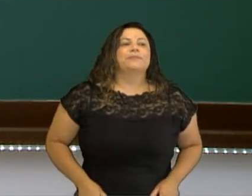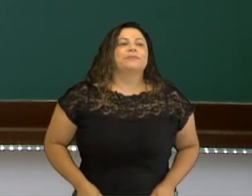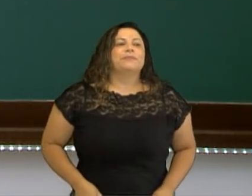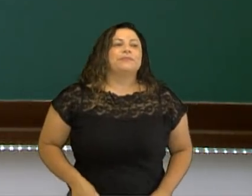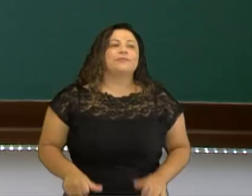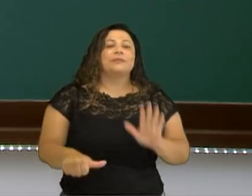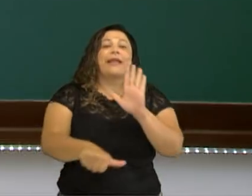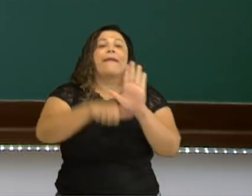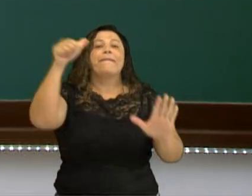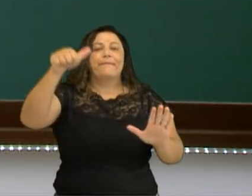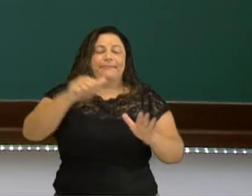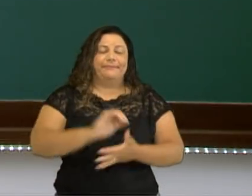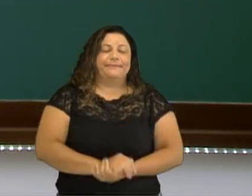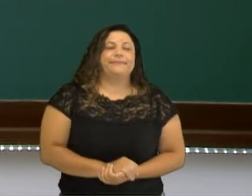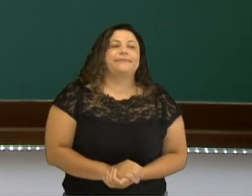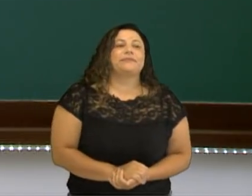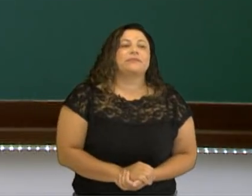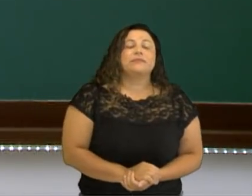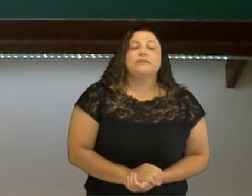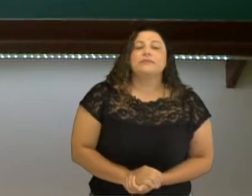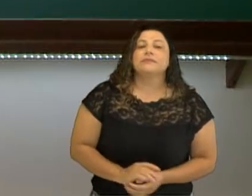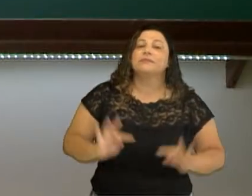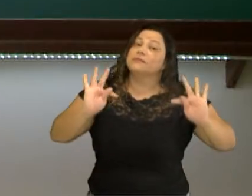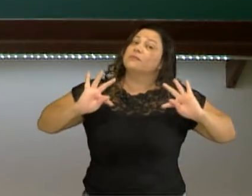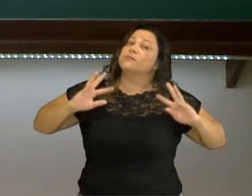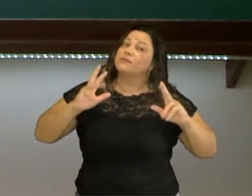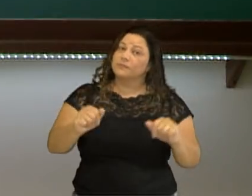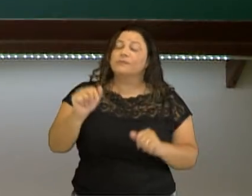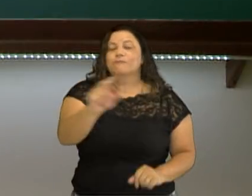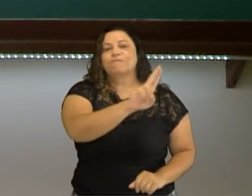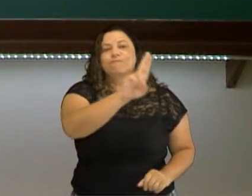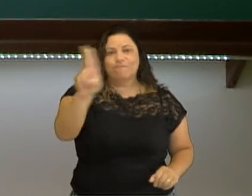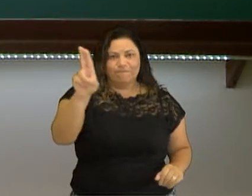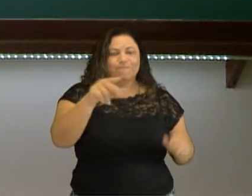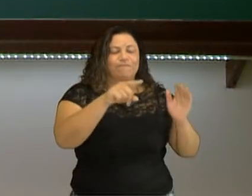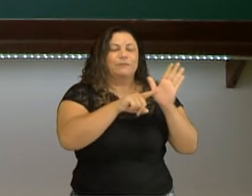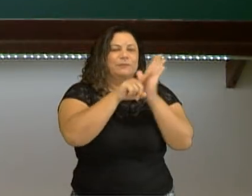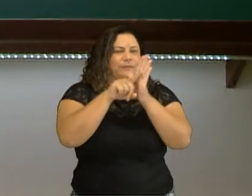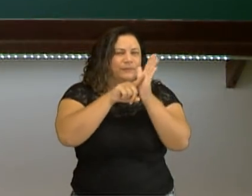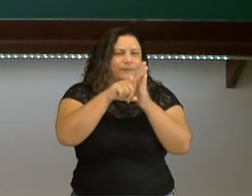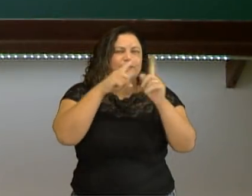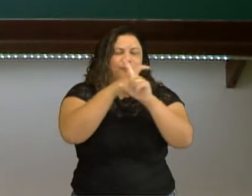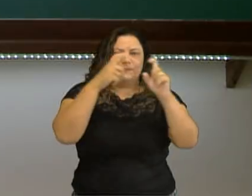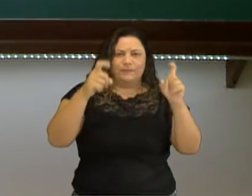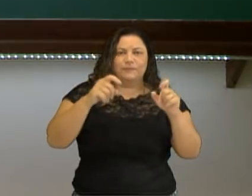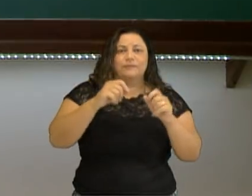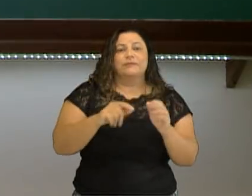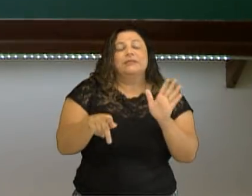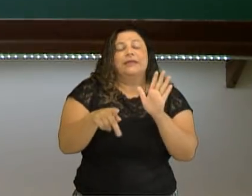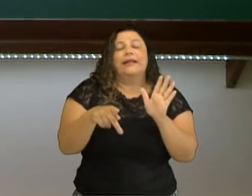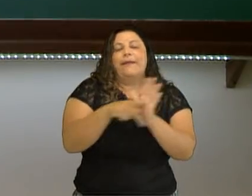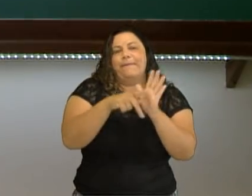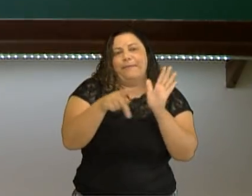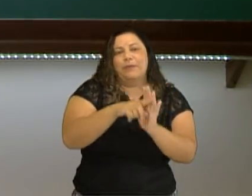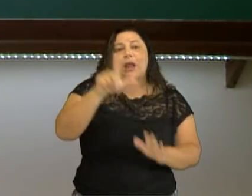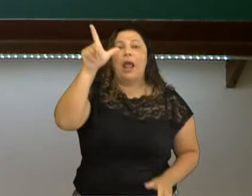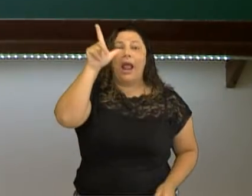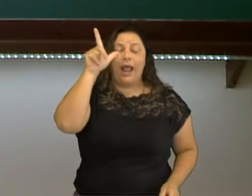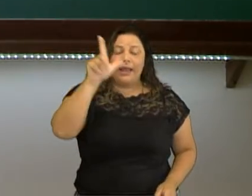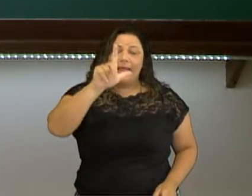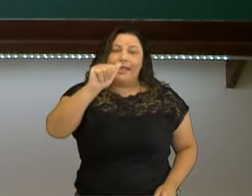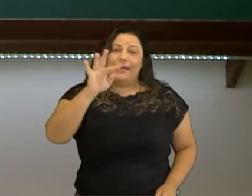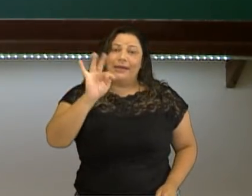Primeira coisa, todo nome científico precisa ser escrito em latim. Latim é uma